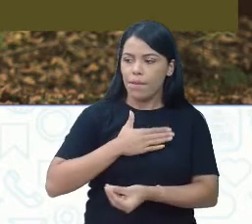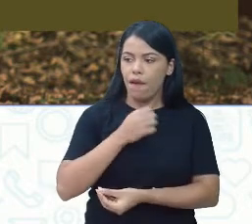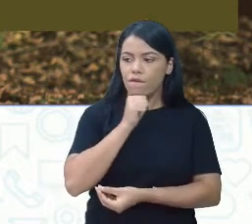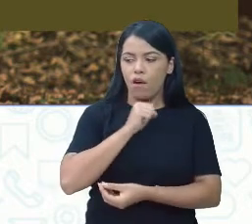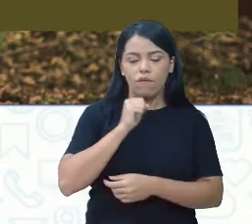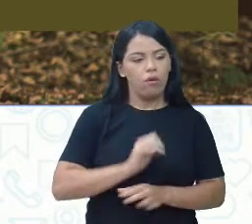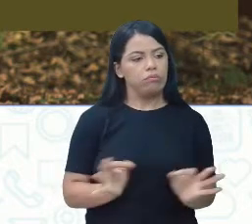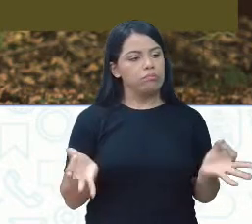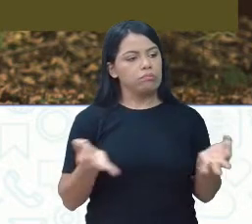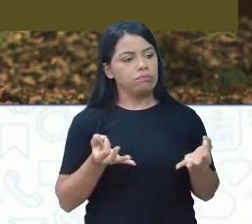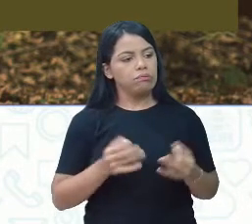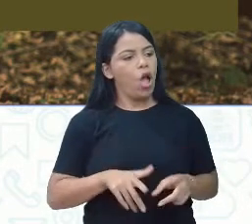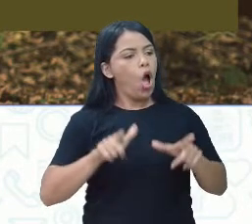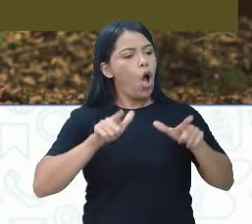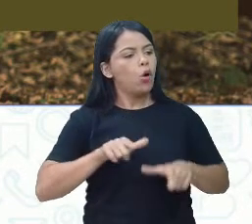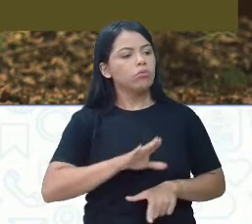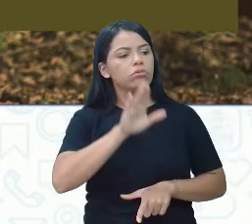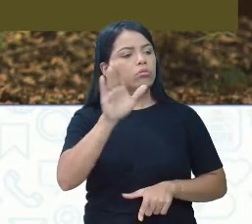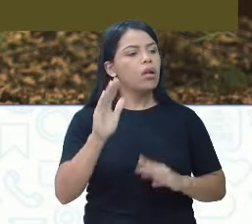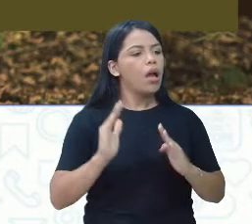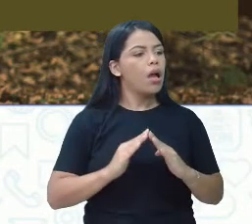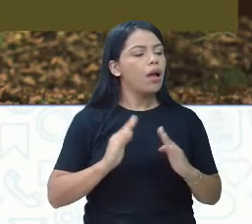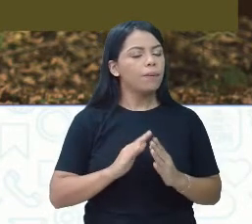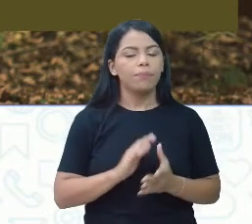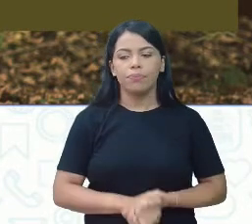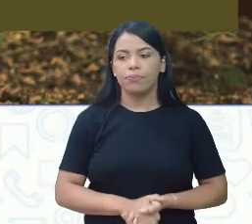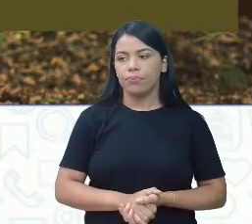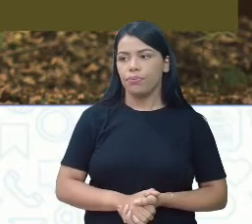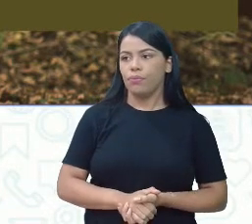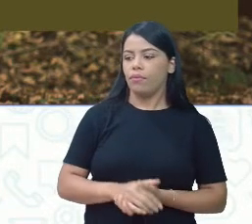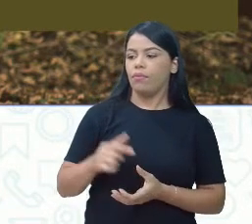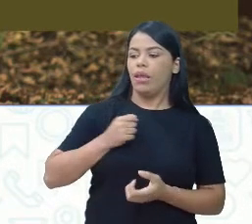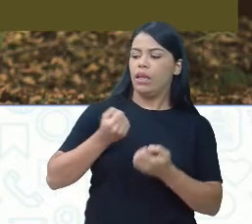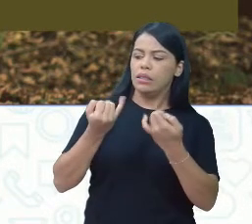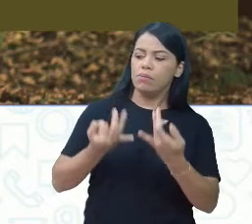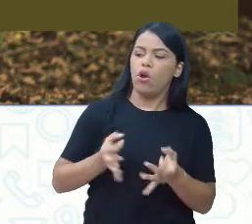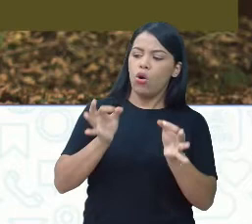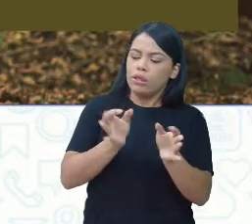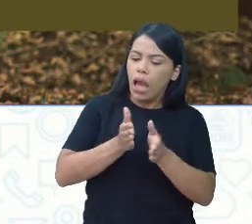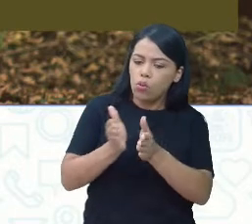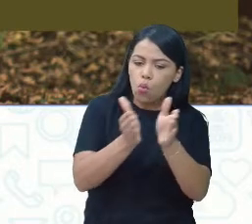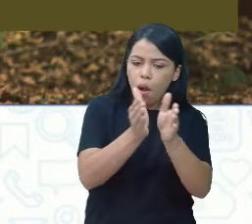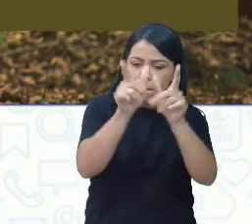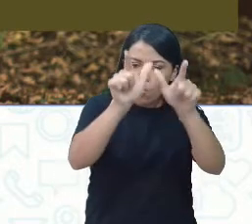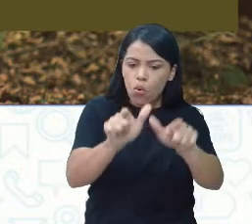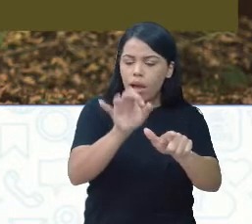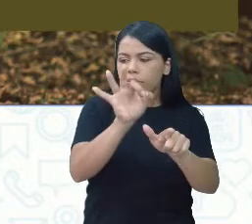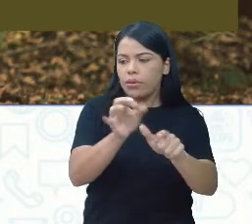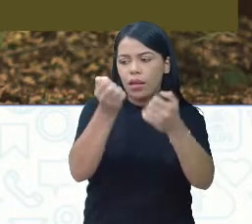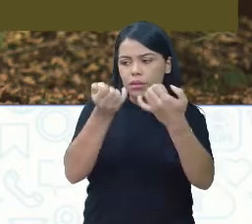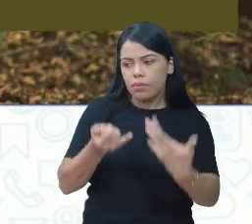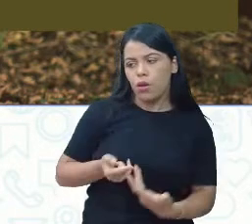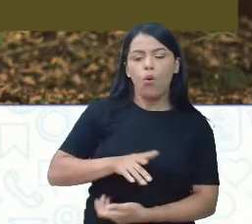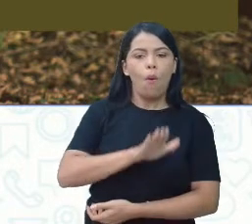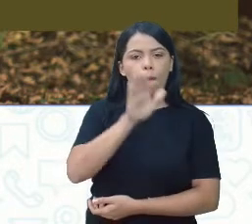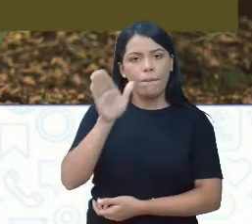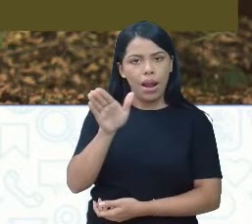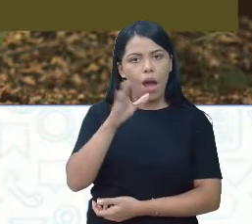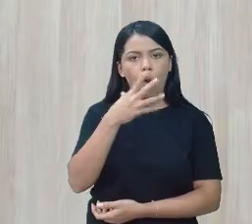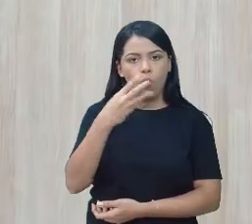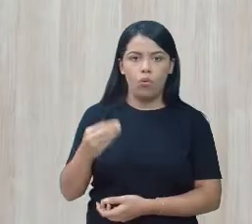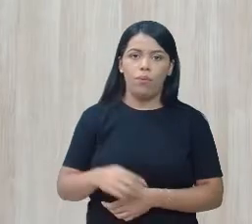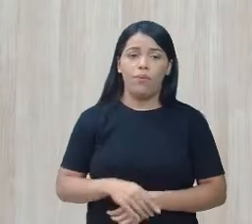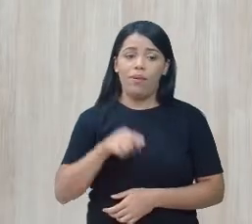Excelente! E onde sua vovozinha mora? Perguntou o lobo. E Chapeuzinho Vermelho explicou exatamente o local da casa da sua avó. Chapeuzinho Vermelho não